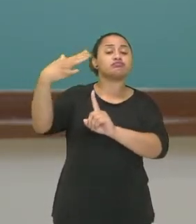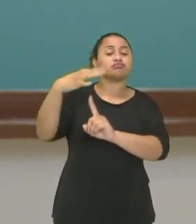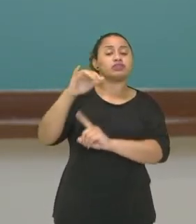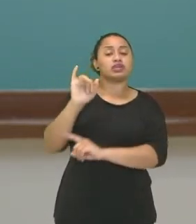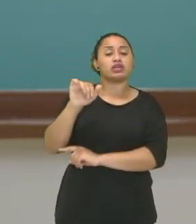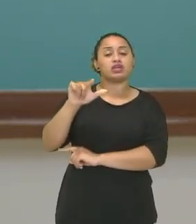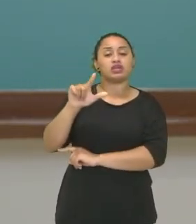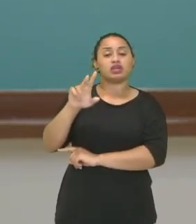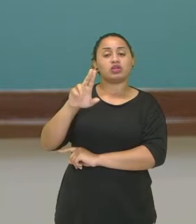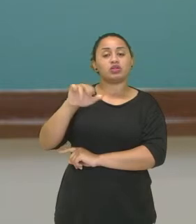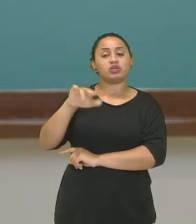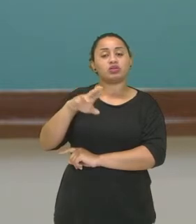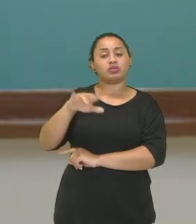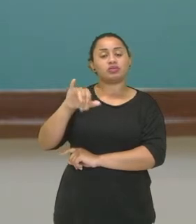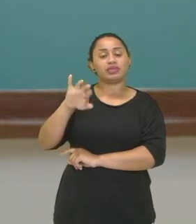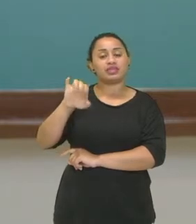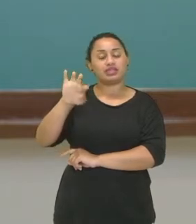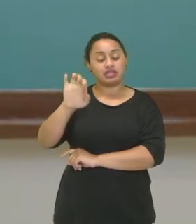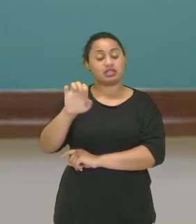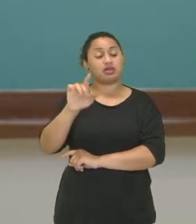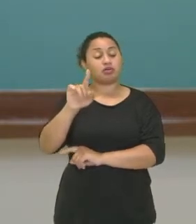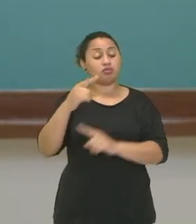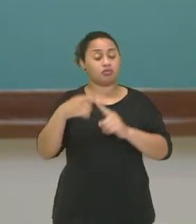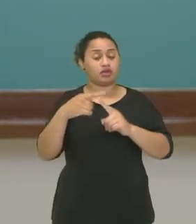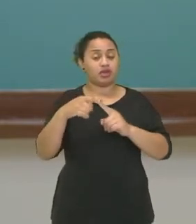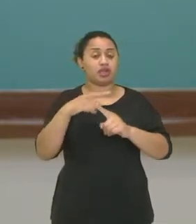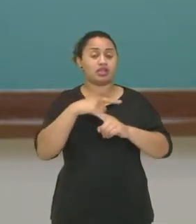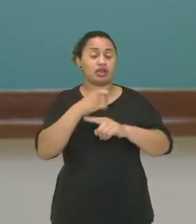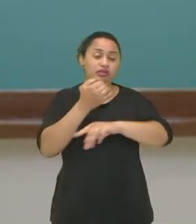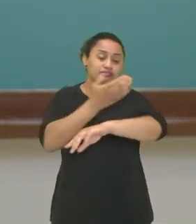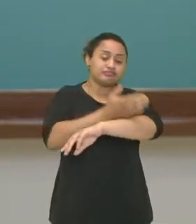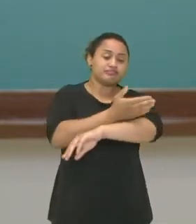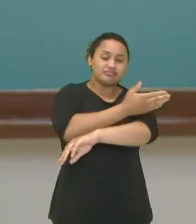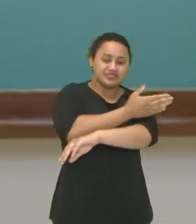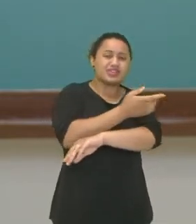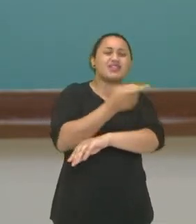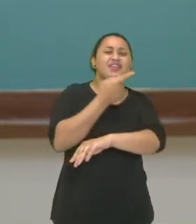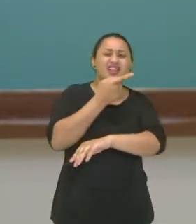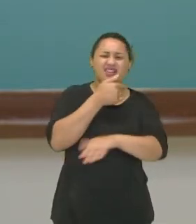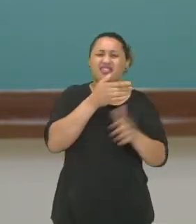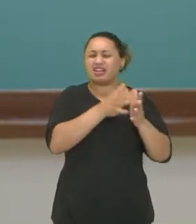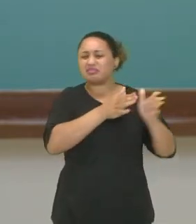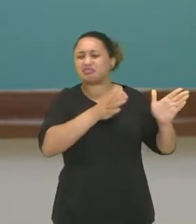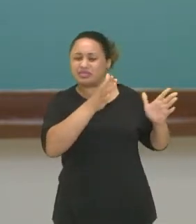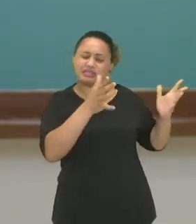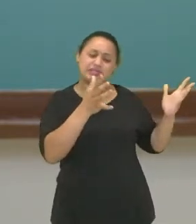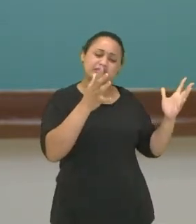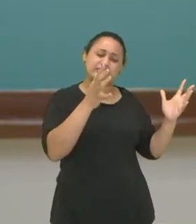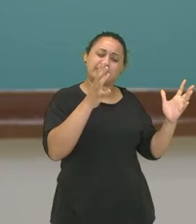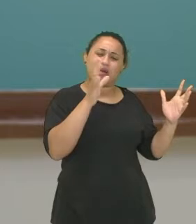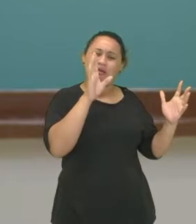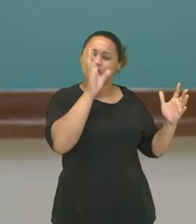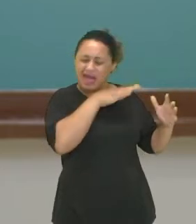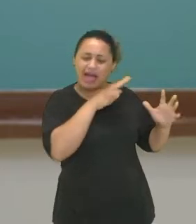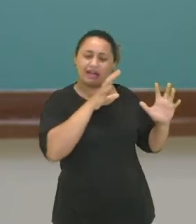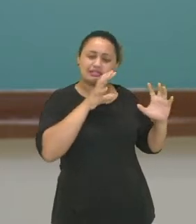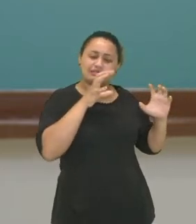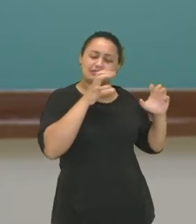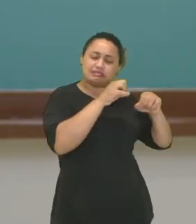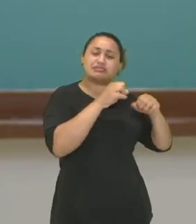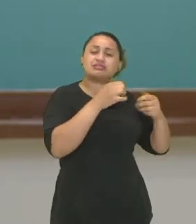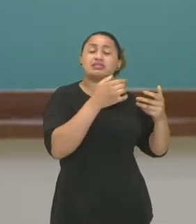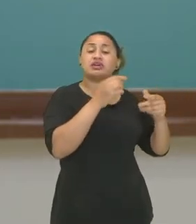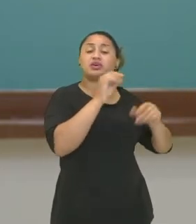Idade Média de Idade das Trevas, não só por terem queimado pessoas na fogueira, acusado de bruxo, enfim, como também